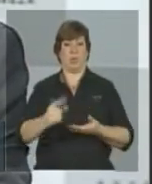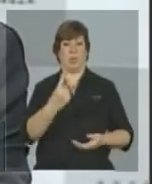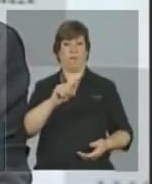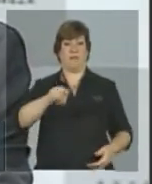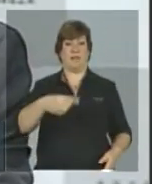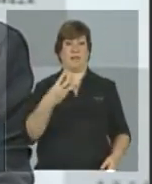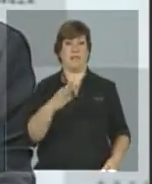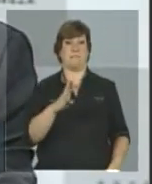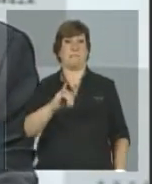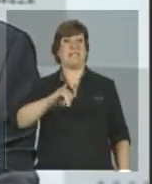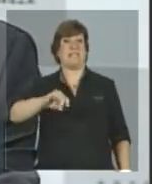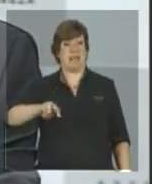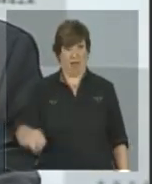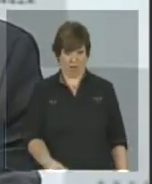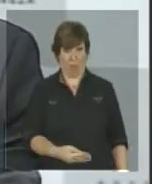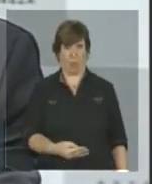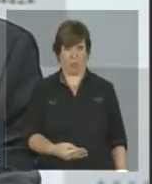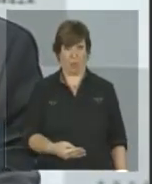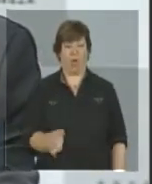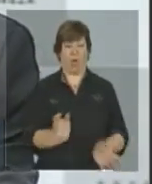1,3 bilhões.